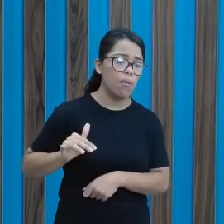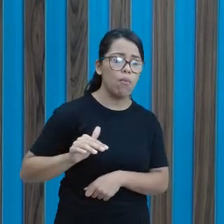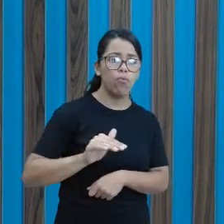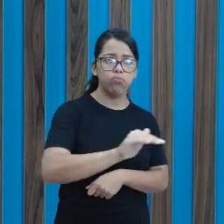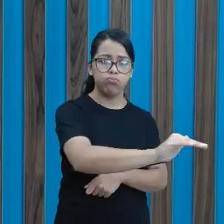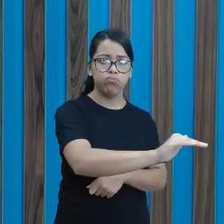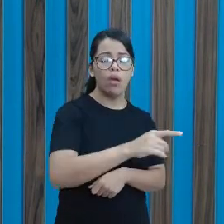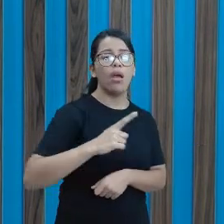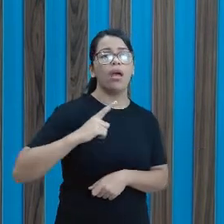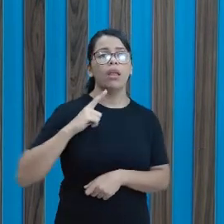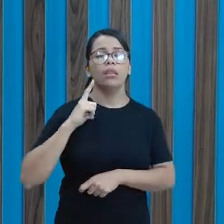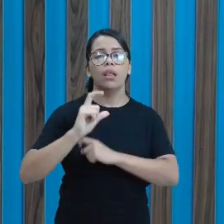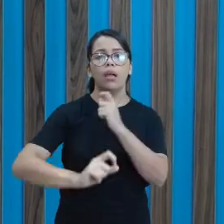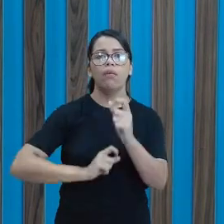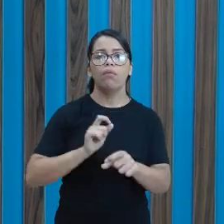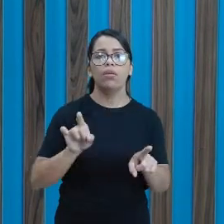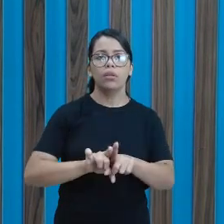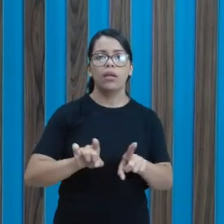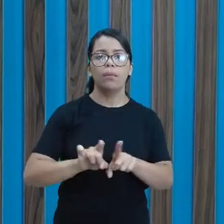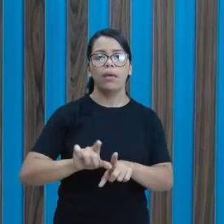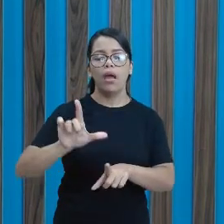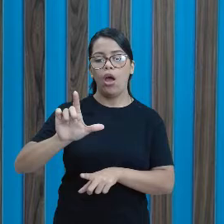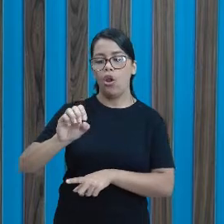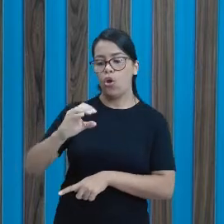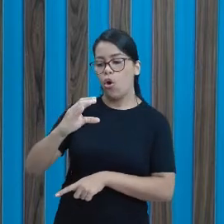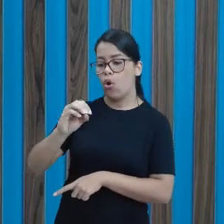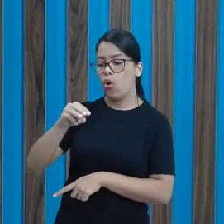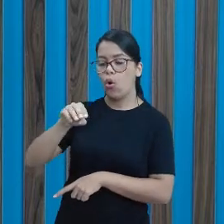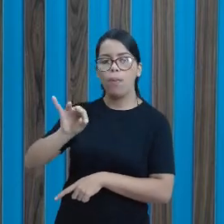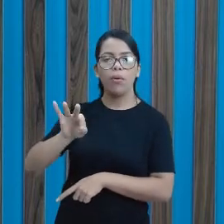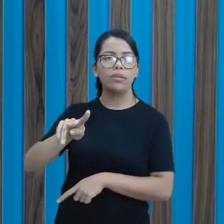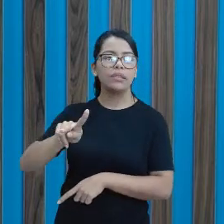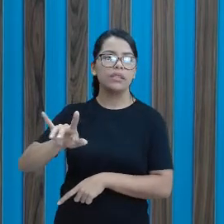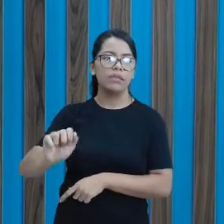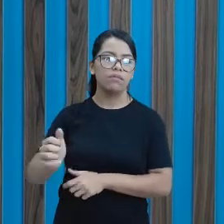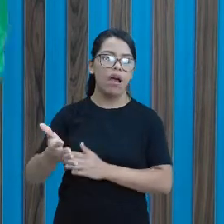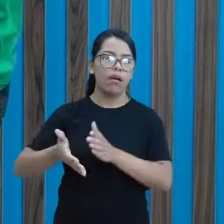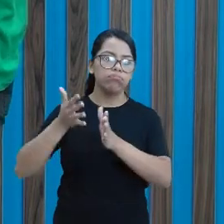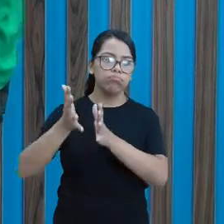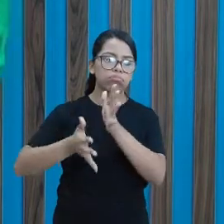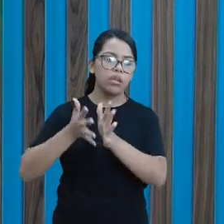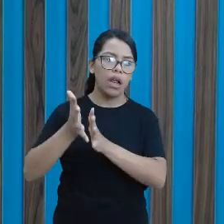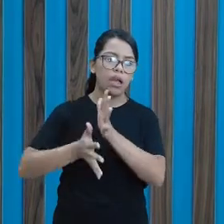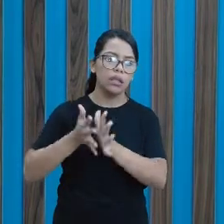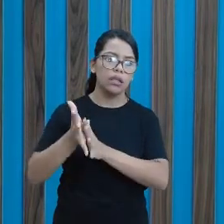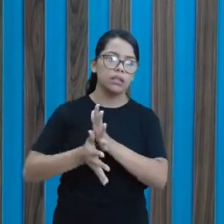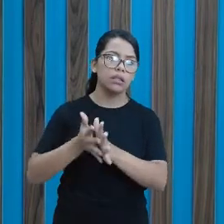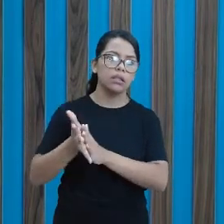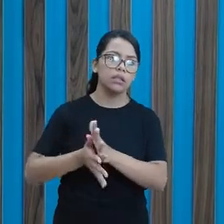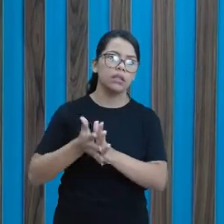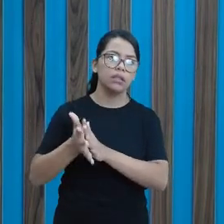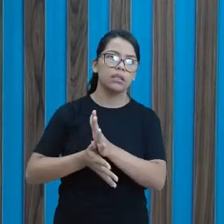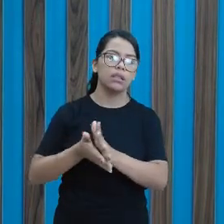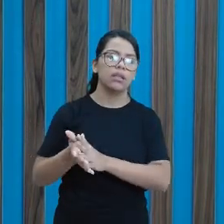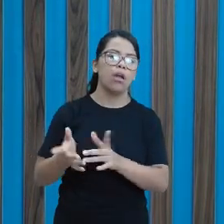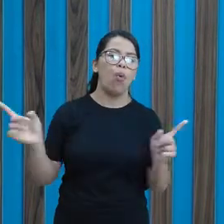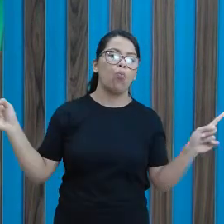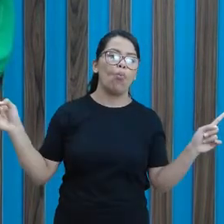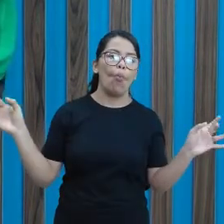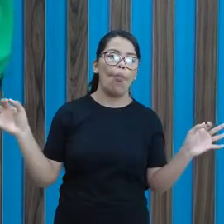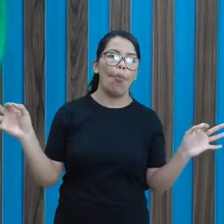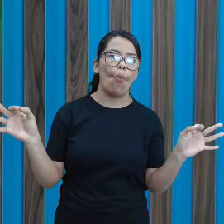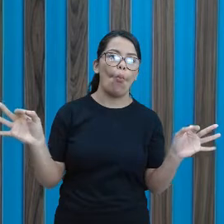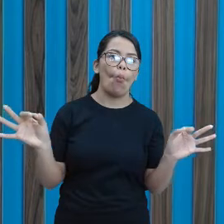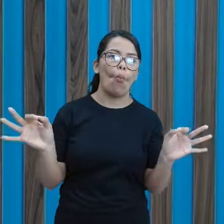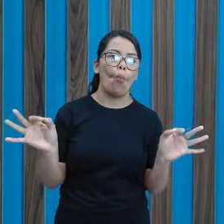locomotivas a vapor chegam a 100 km, tá, e dos barcos a 57. Vejam que a distância já diminui, o planeta vai